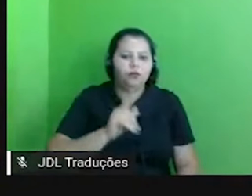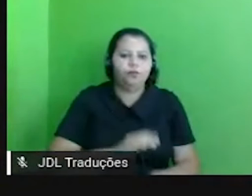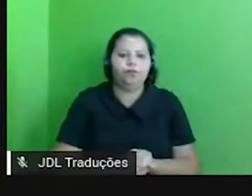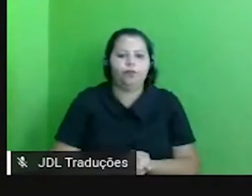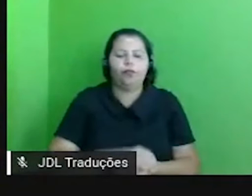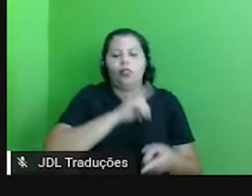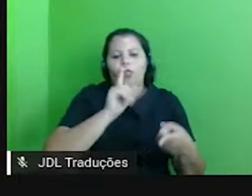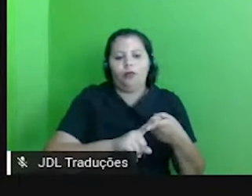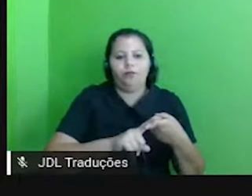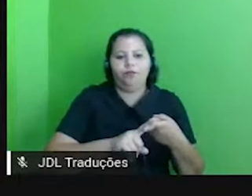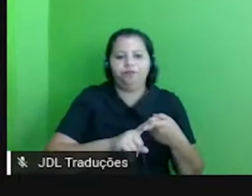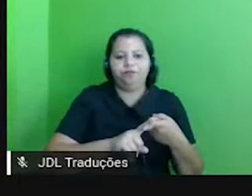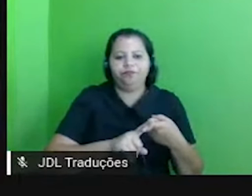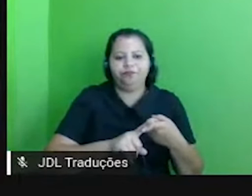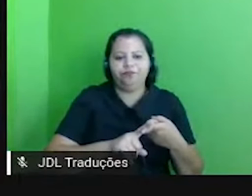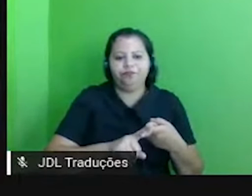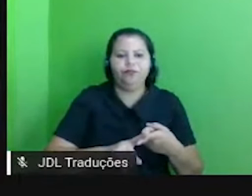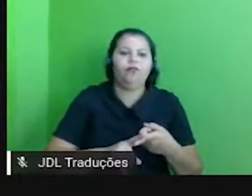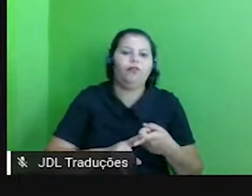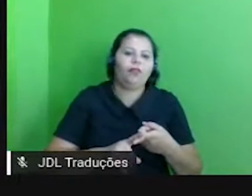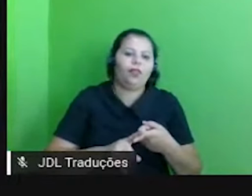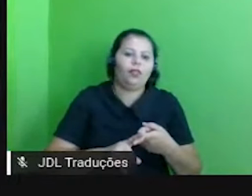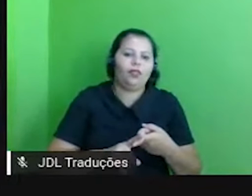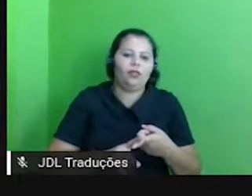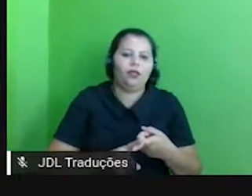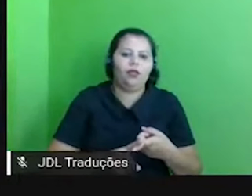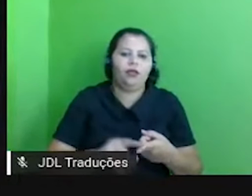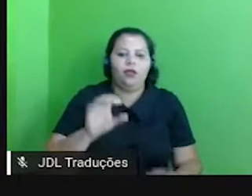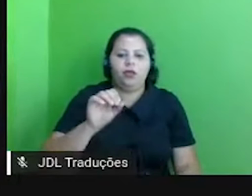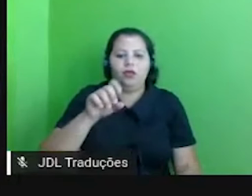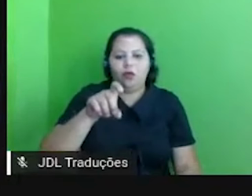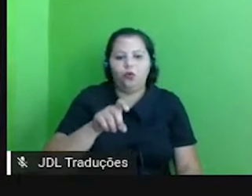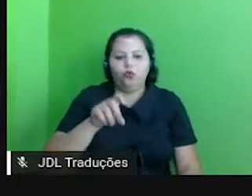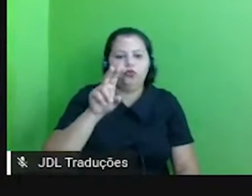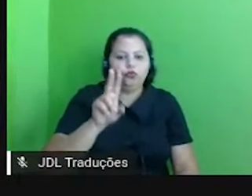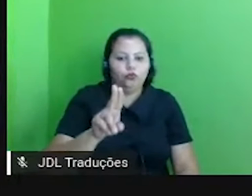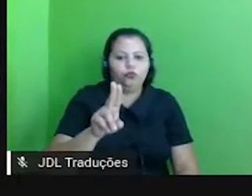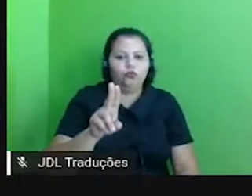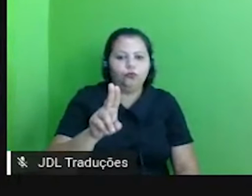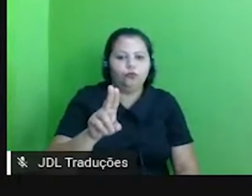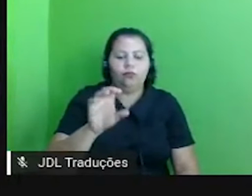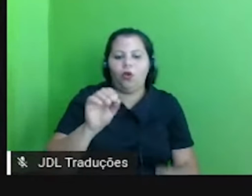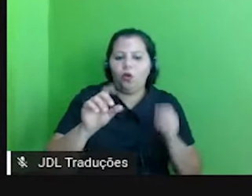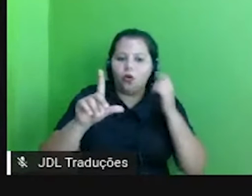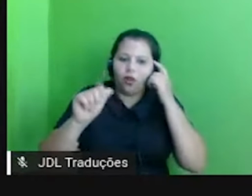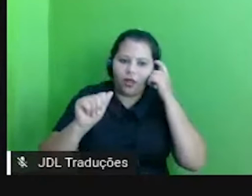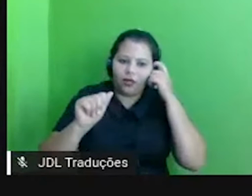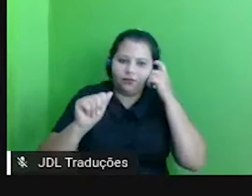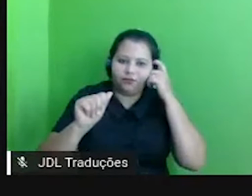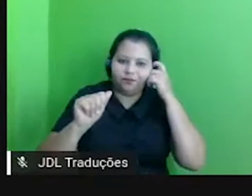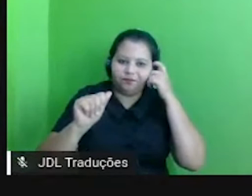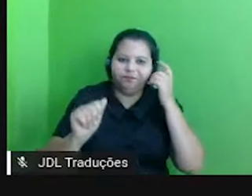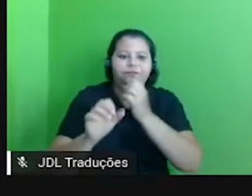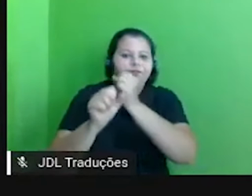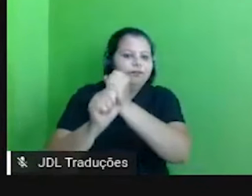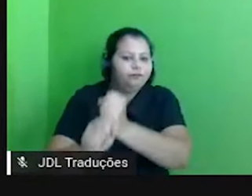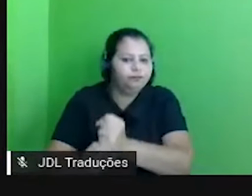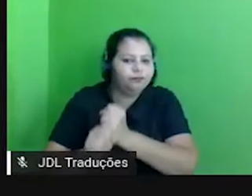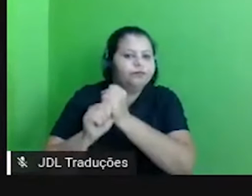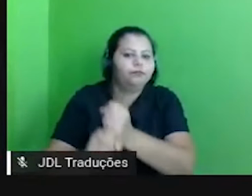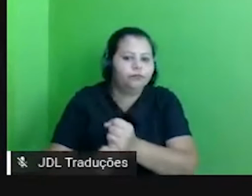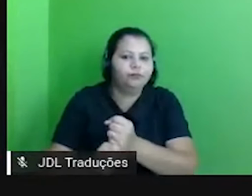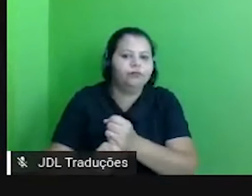um olhar e a mãe já olokun a gente alugar e odu dua EA partir desses